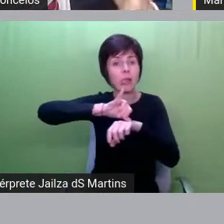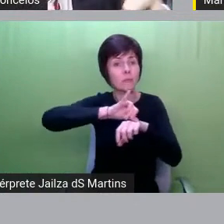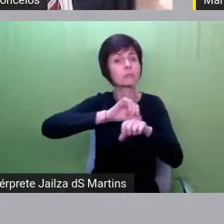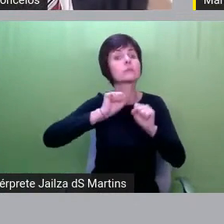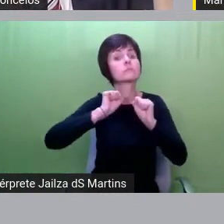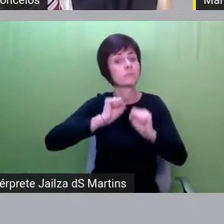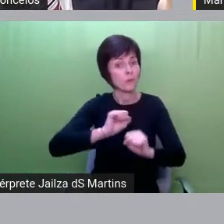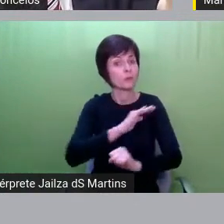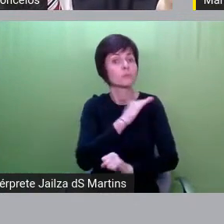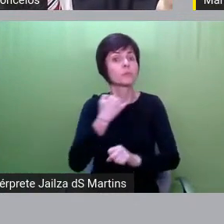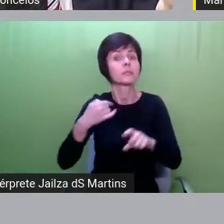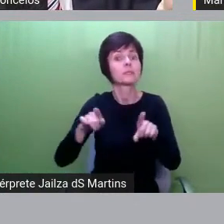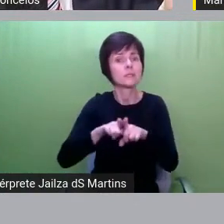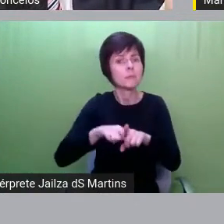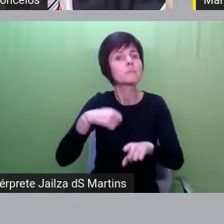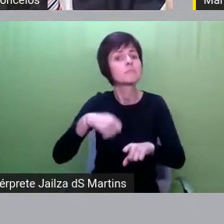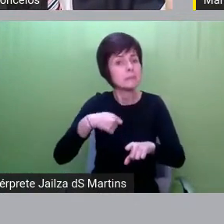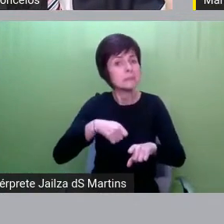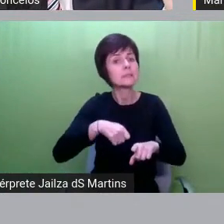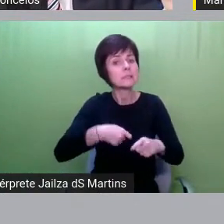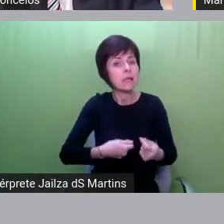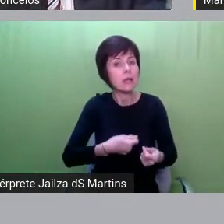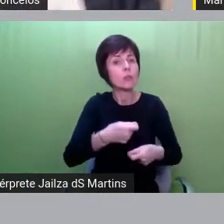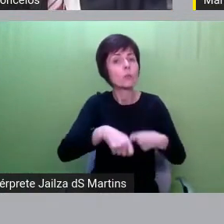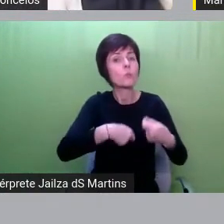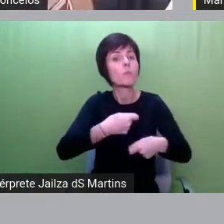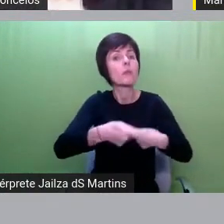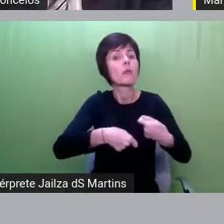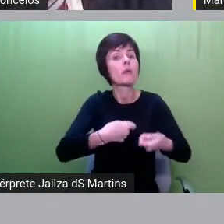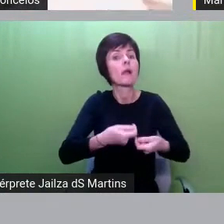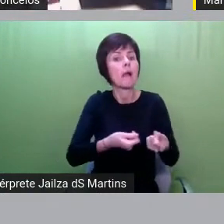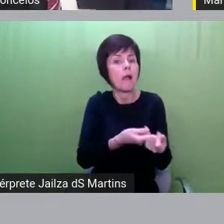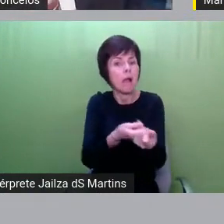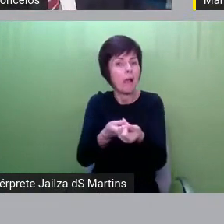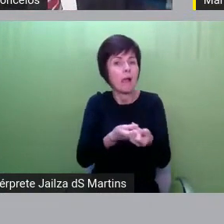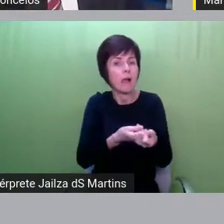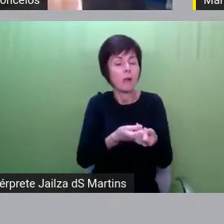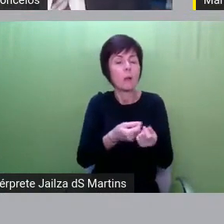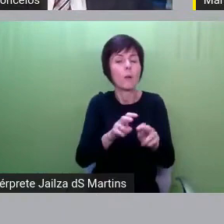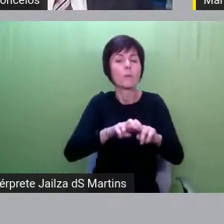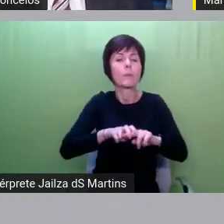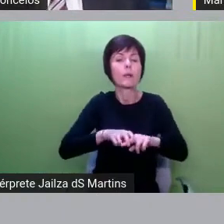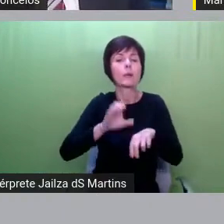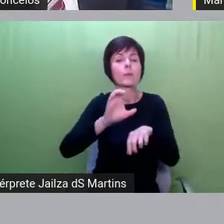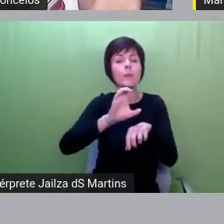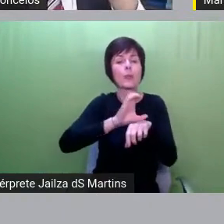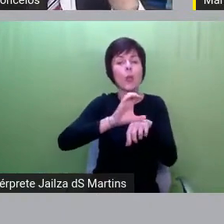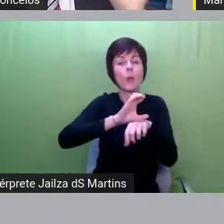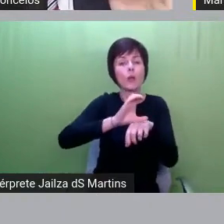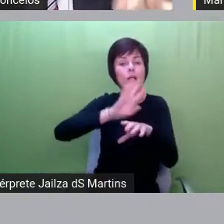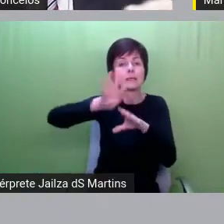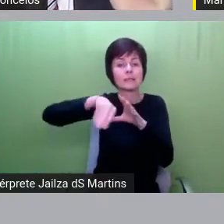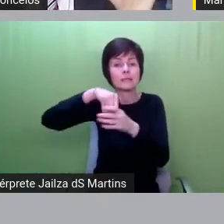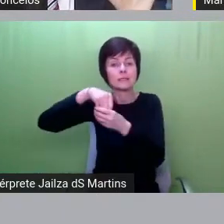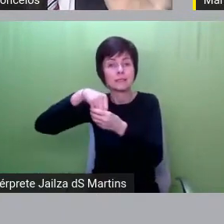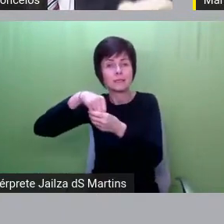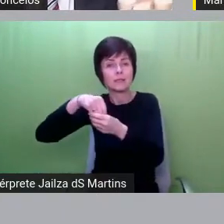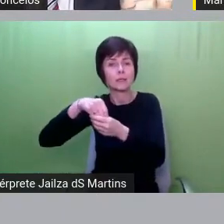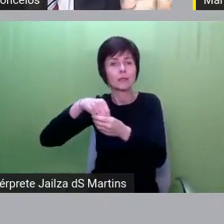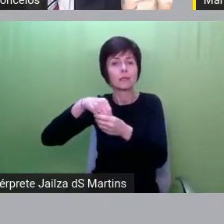Você precisa de um mercado, por exemplo, na Constituição Federal, interno. O